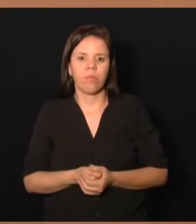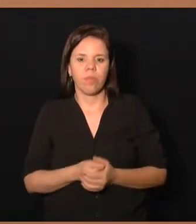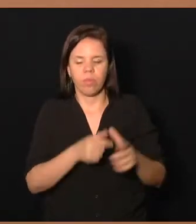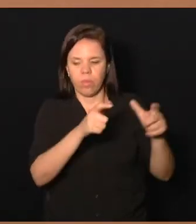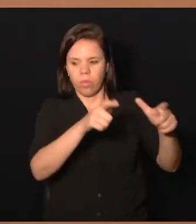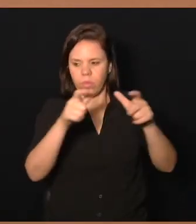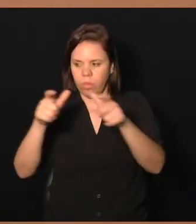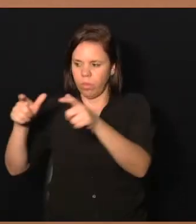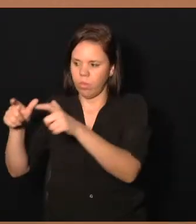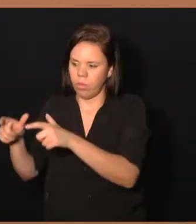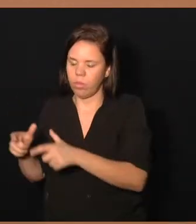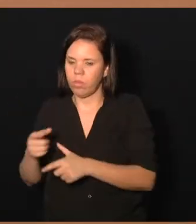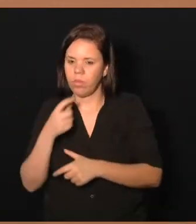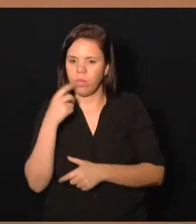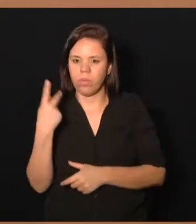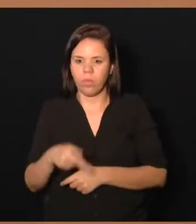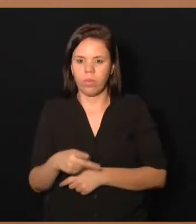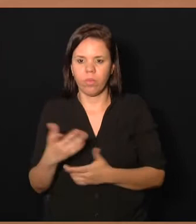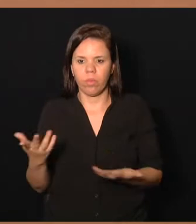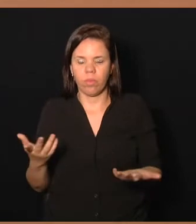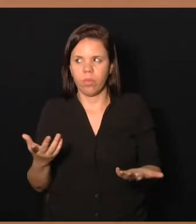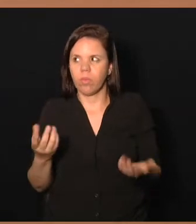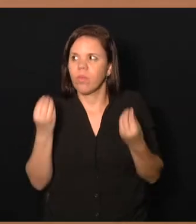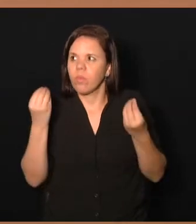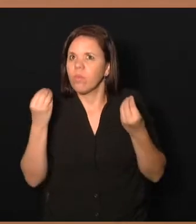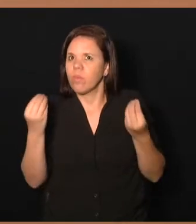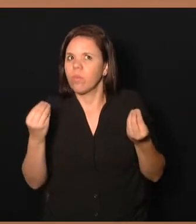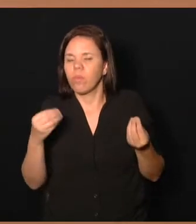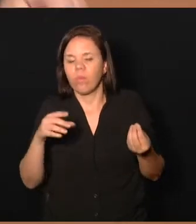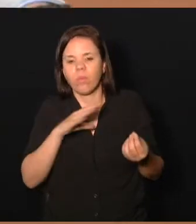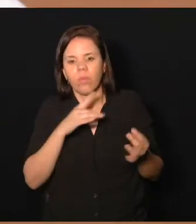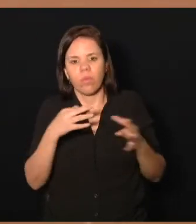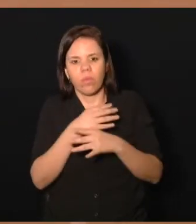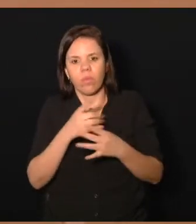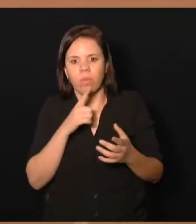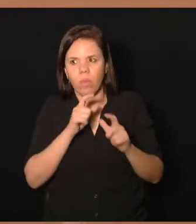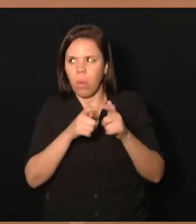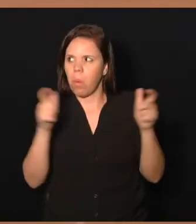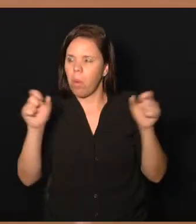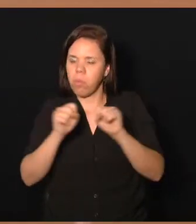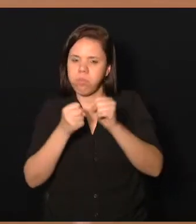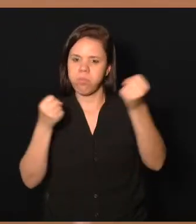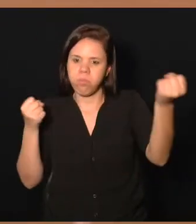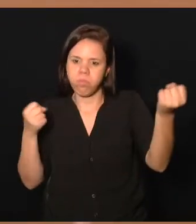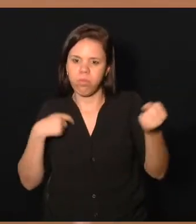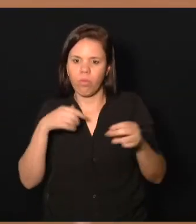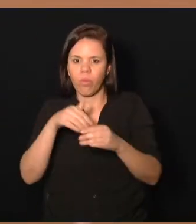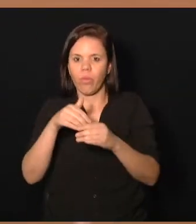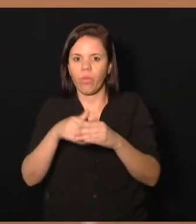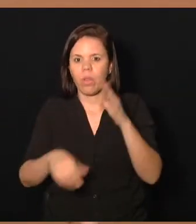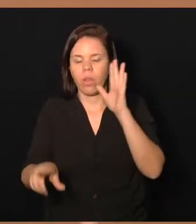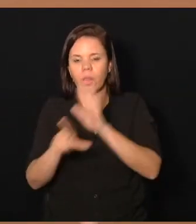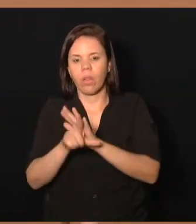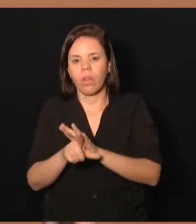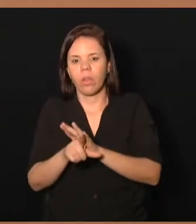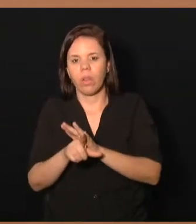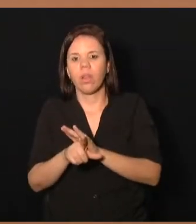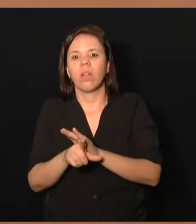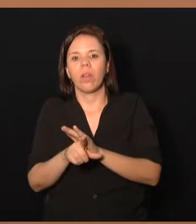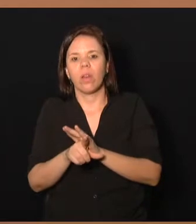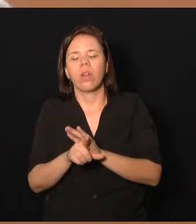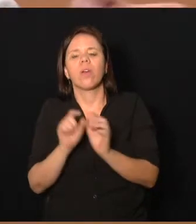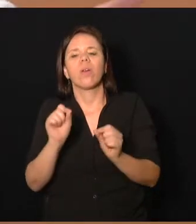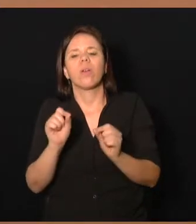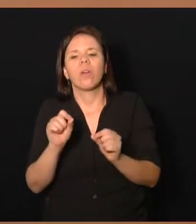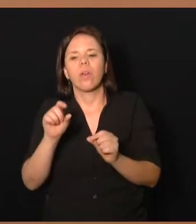espaços dentro de Campinas. Porque não é possível uma cidade hoje ter o que tem hoje, inclusive nós vamos votar a lei do puxadinho, né? Em primeiro. O que é a lei